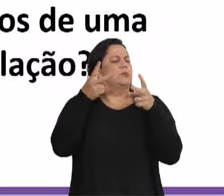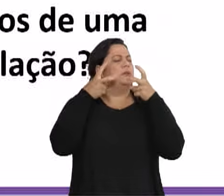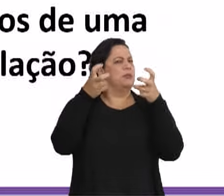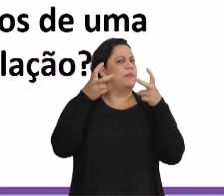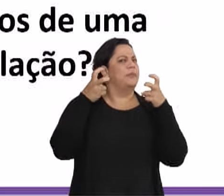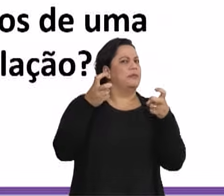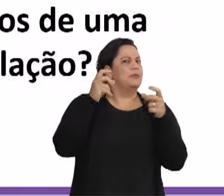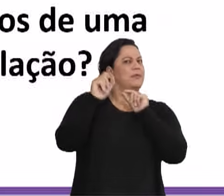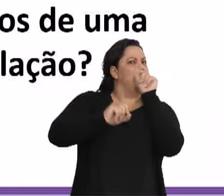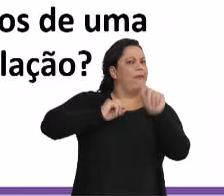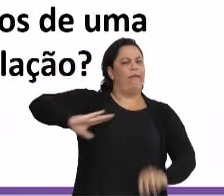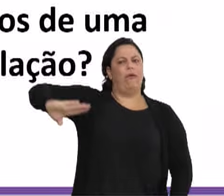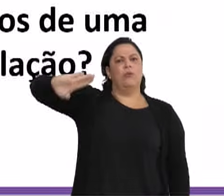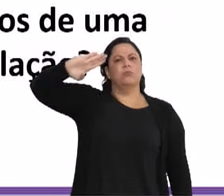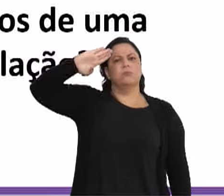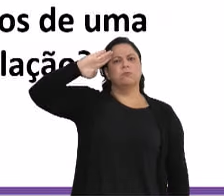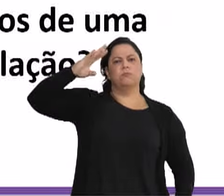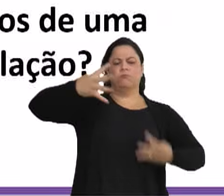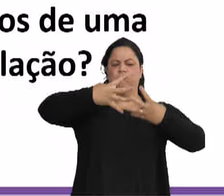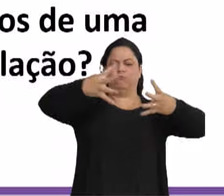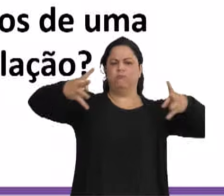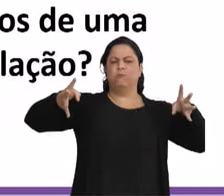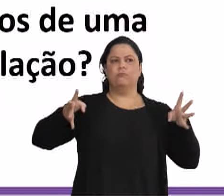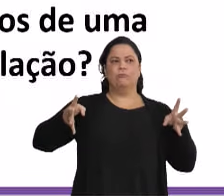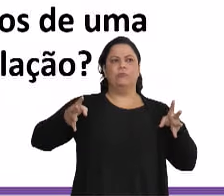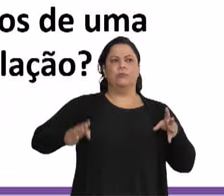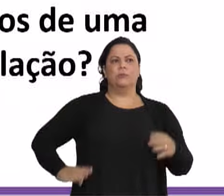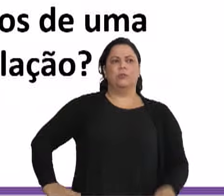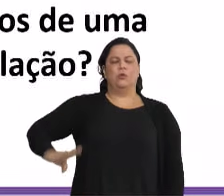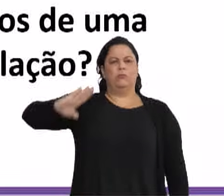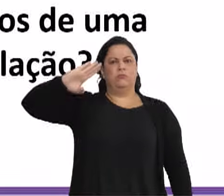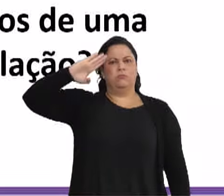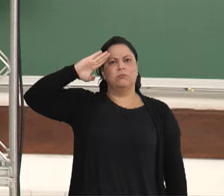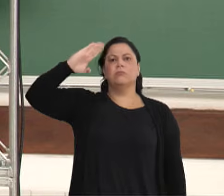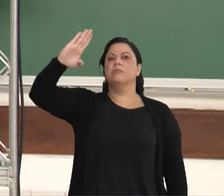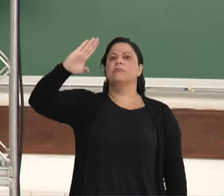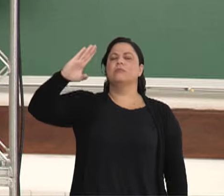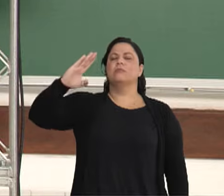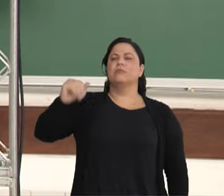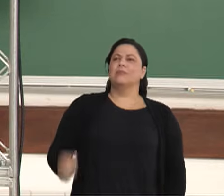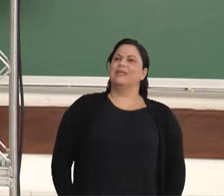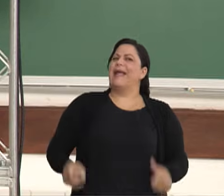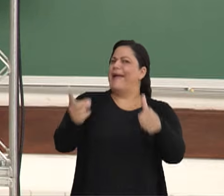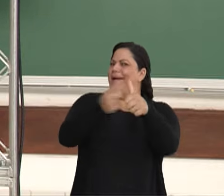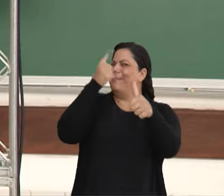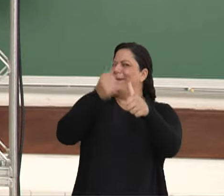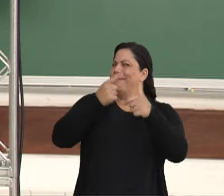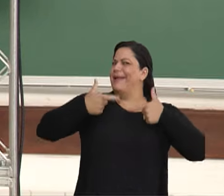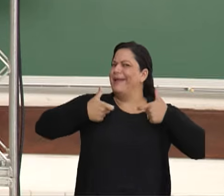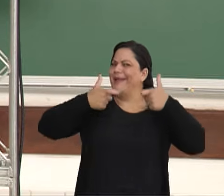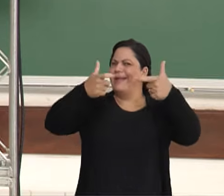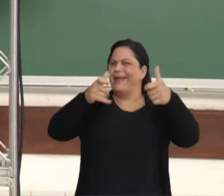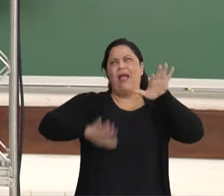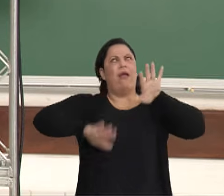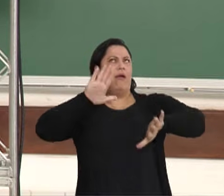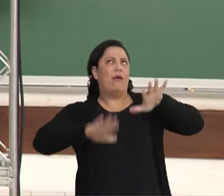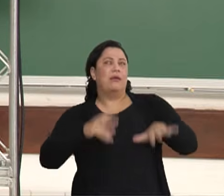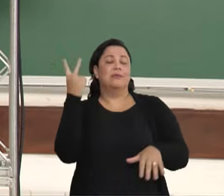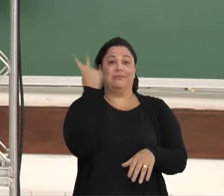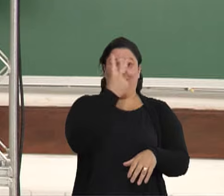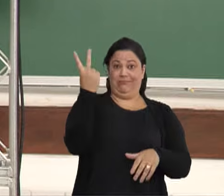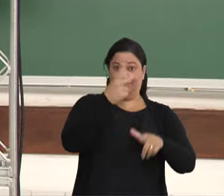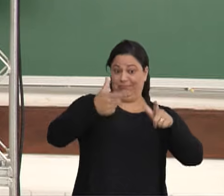Quando você olha soldados numa trincheira, normalmente você vai pensar em Primeira Guerra Mundial, talvez Segunda Guerra